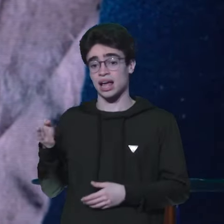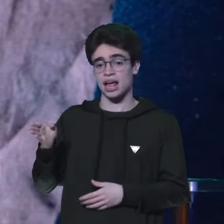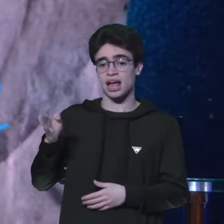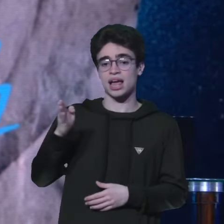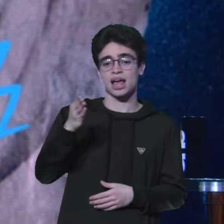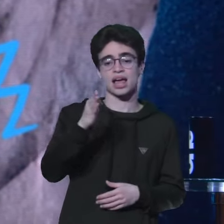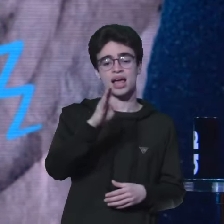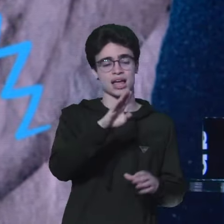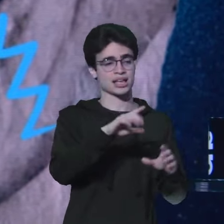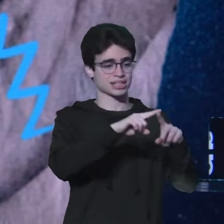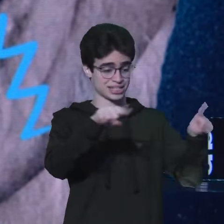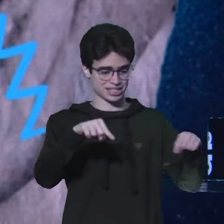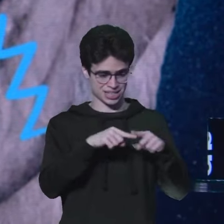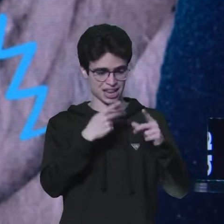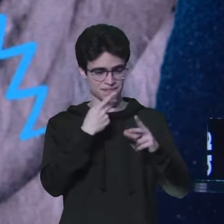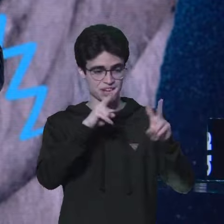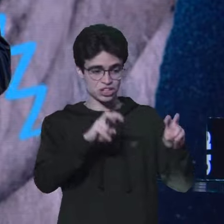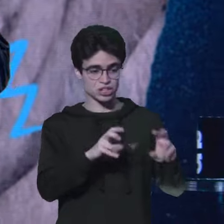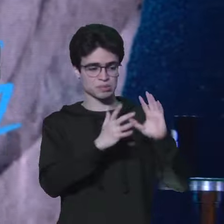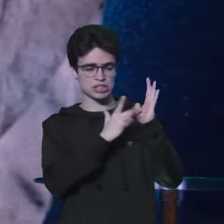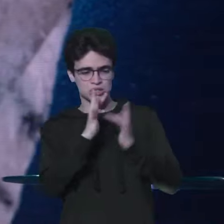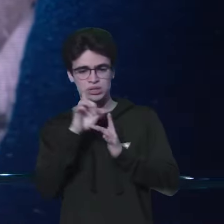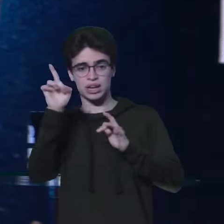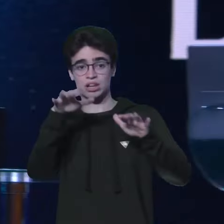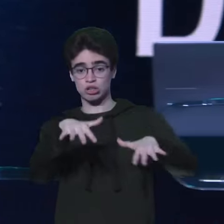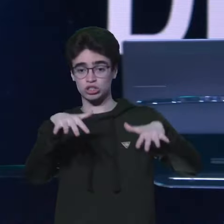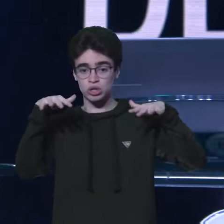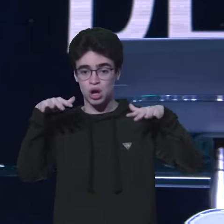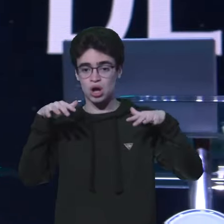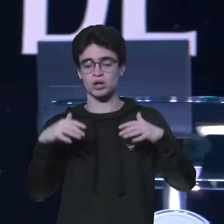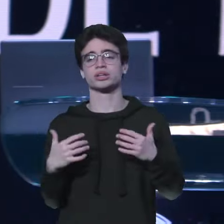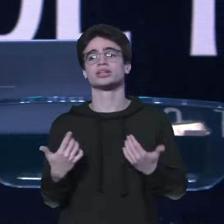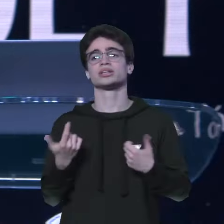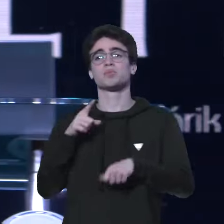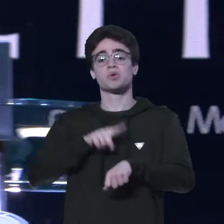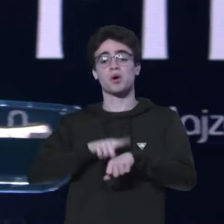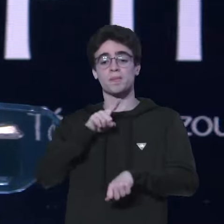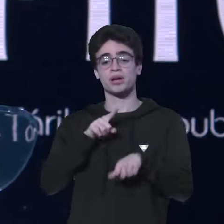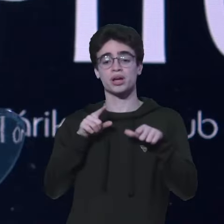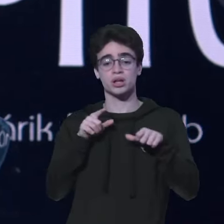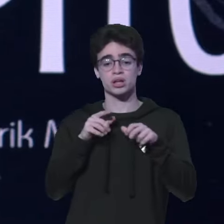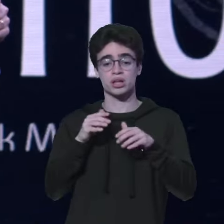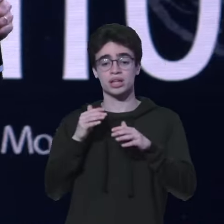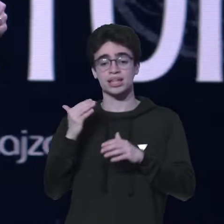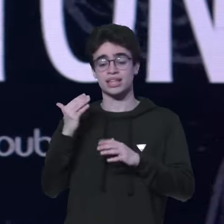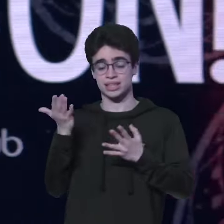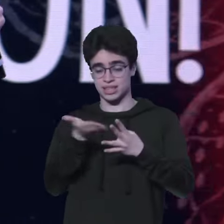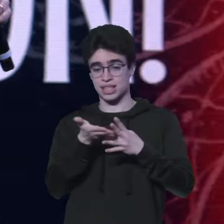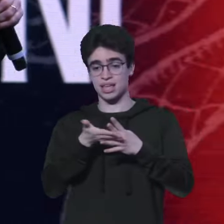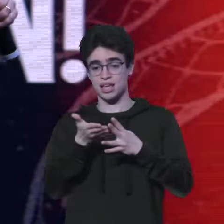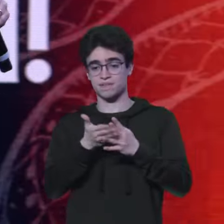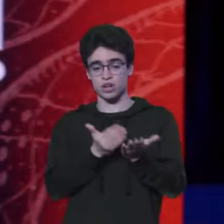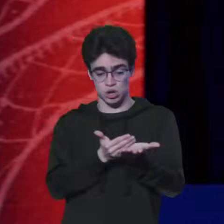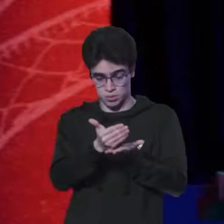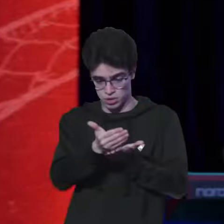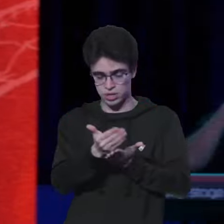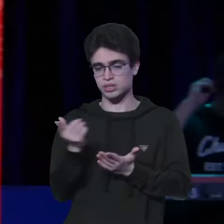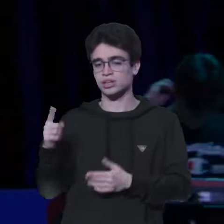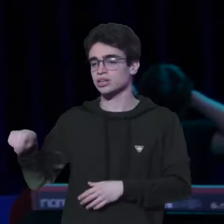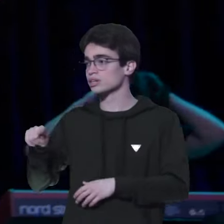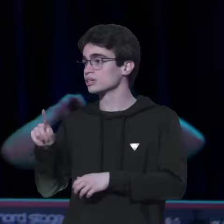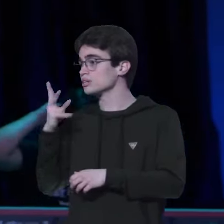sala, falaram que estava falando de Jesus no auditório, etc. Assim que começou o intervalo, eles estavam